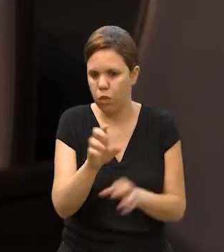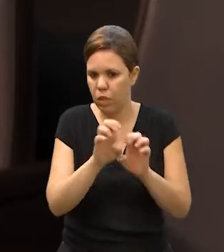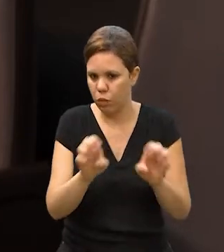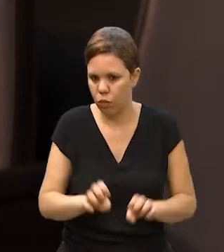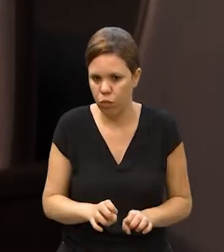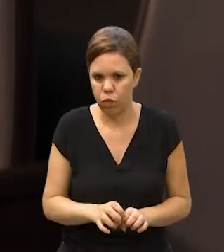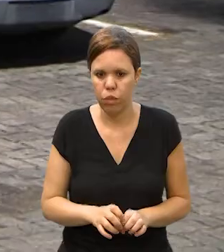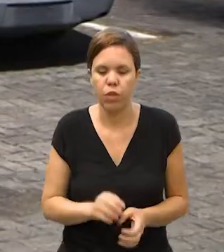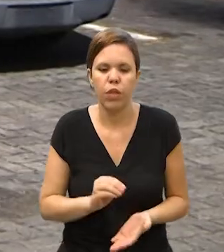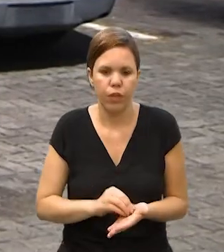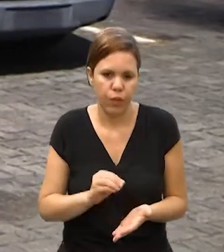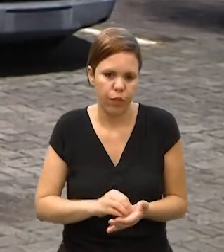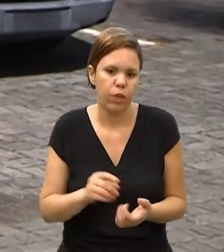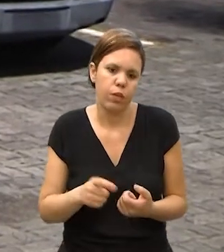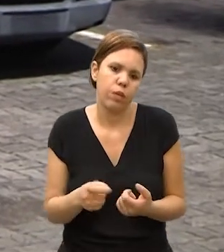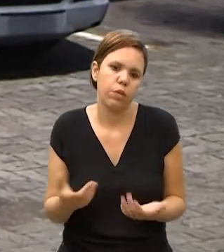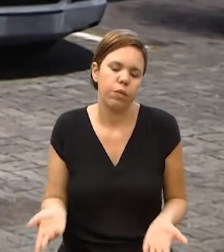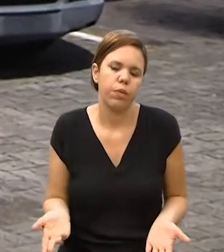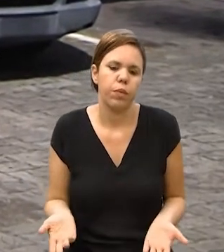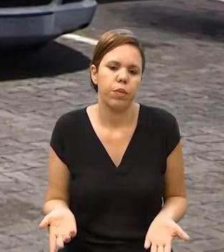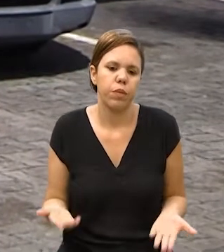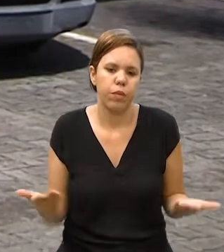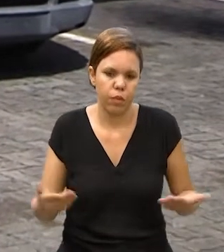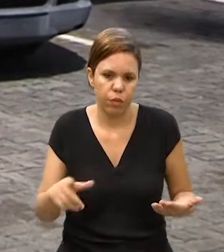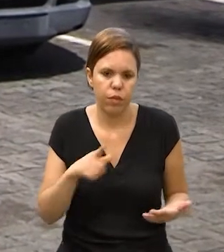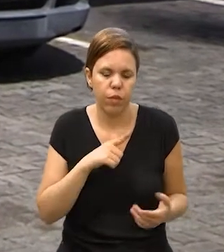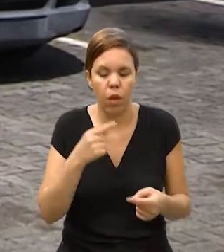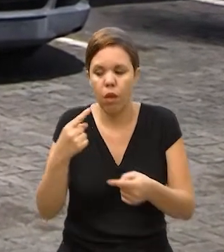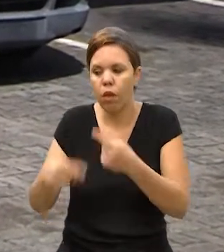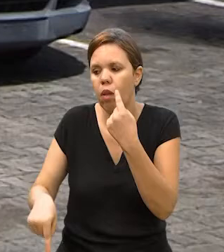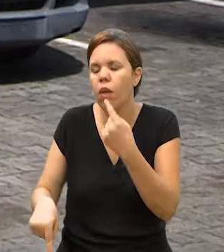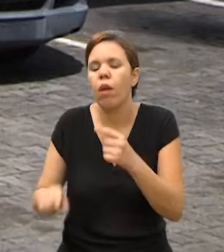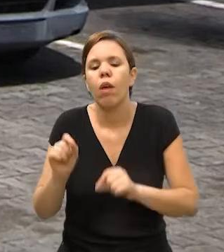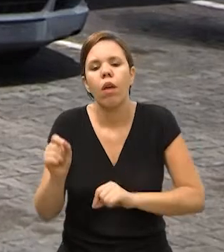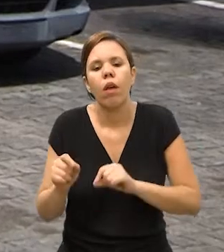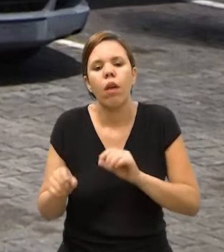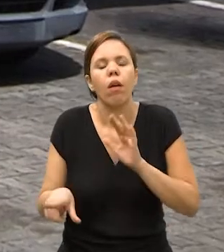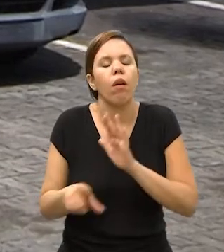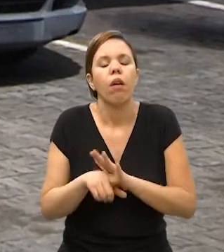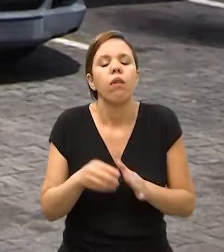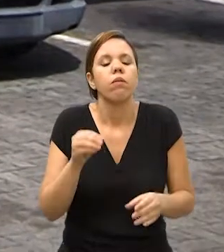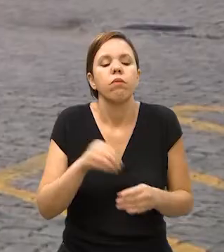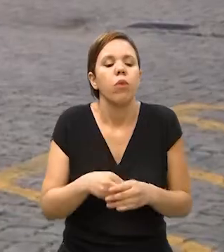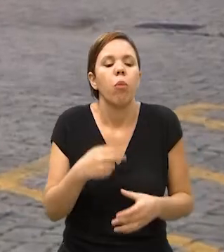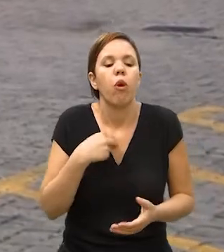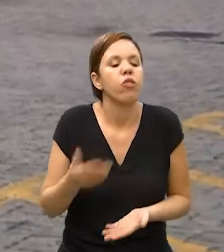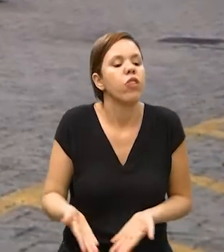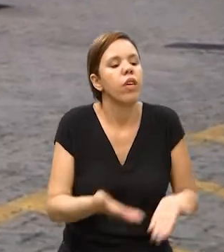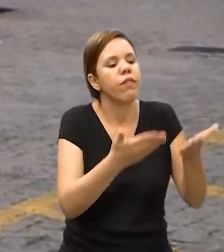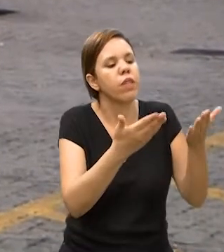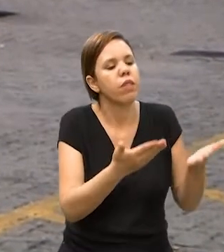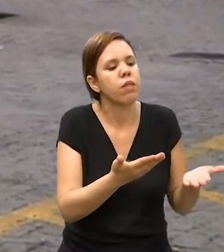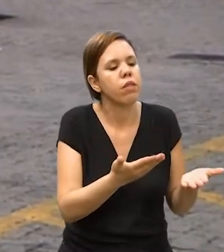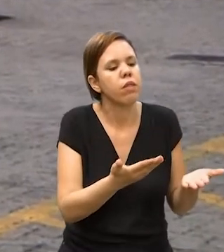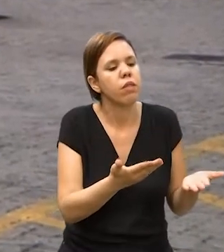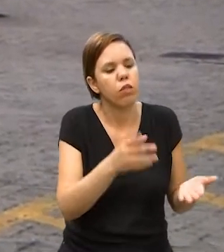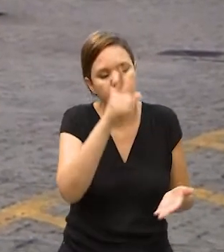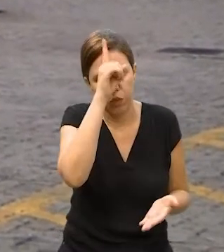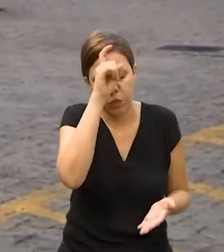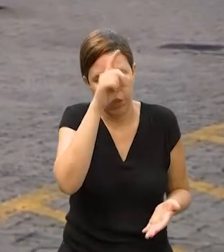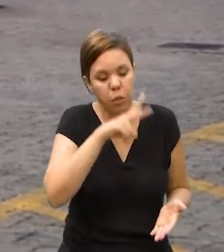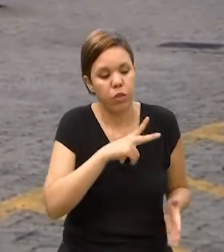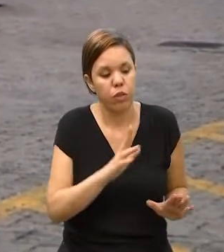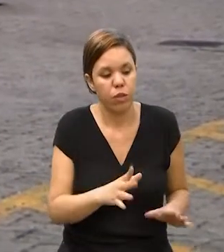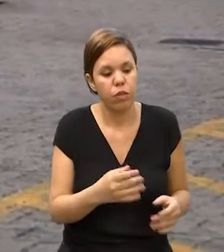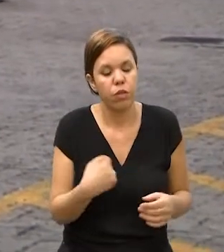estrutura, ela está com falta de médico. Então hoje existe uma proibição legal que ele não pode levar para algum hospital privado.